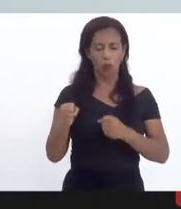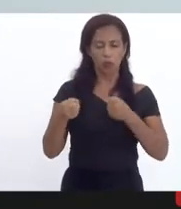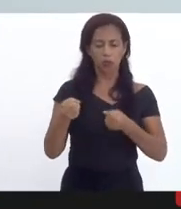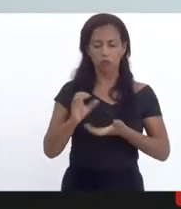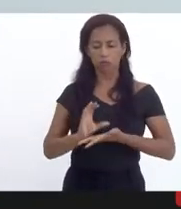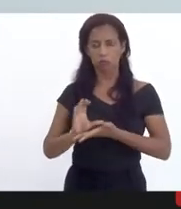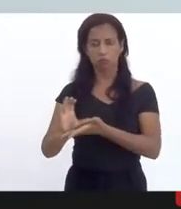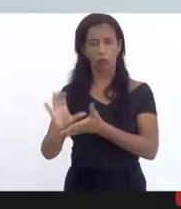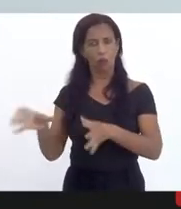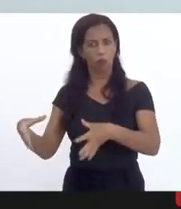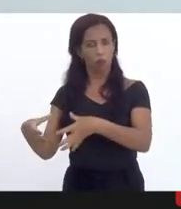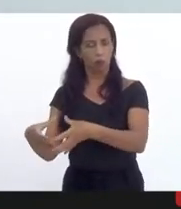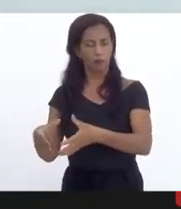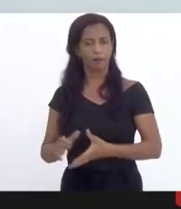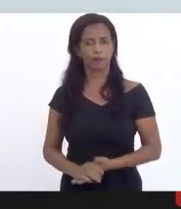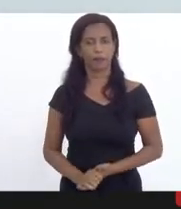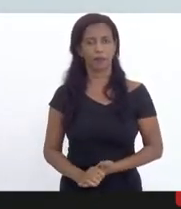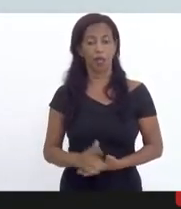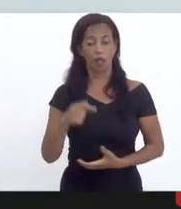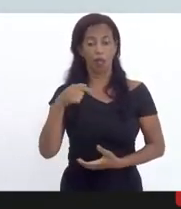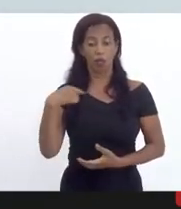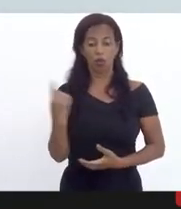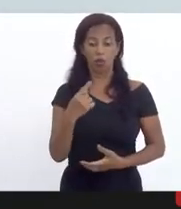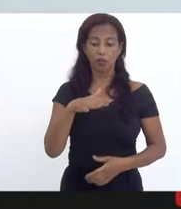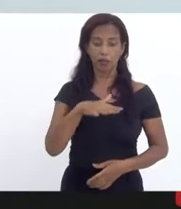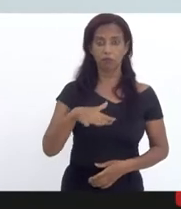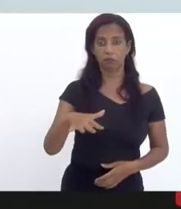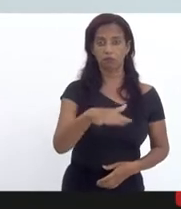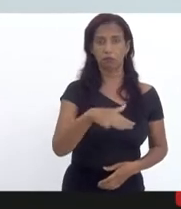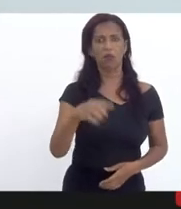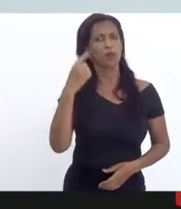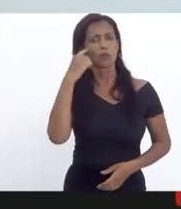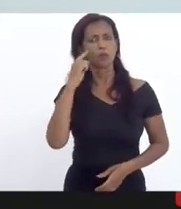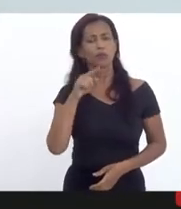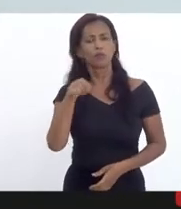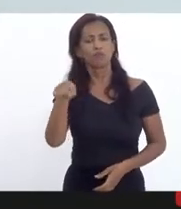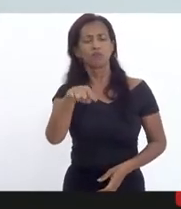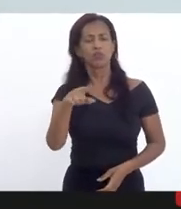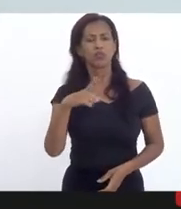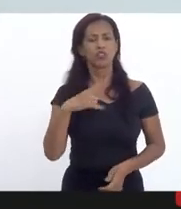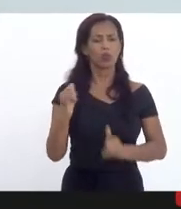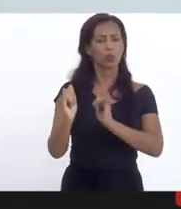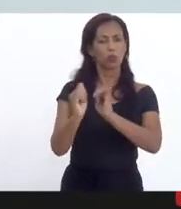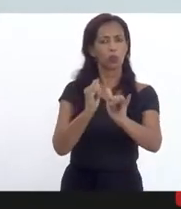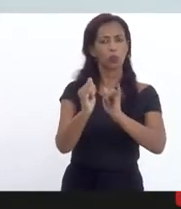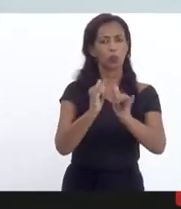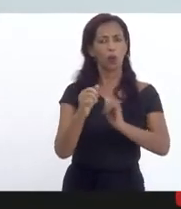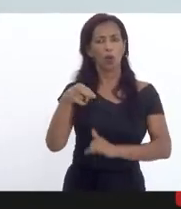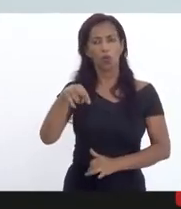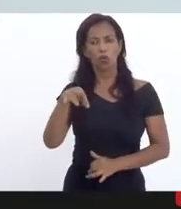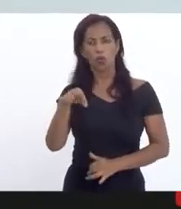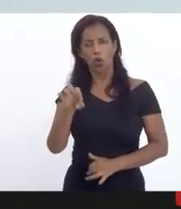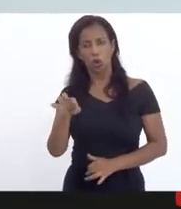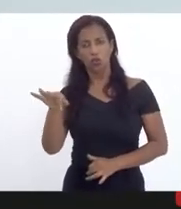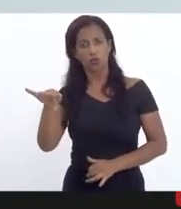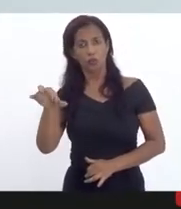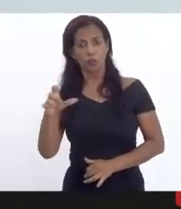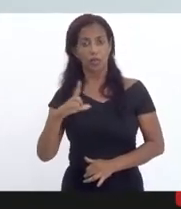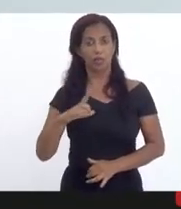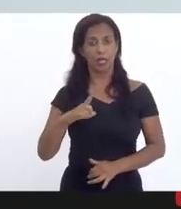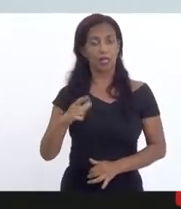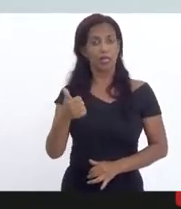dessa demanda. A nossa região, eu não sei se vocês têm esses dados, o norte fluminense ele representa cerca